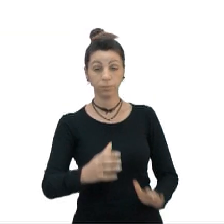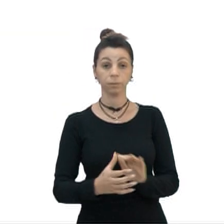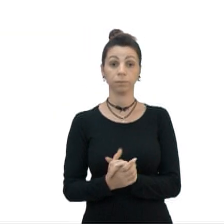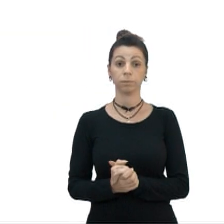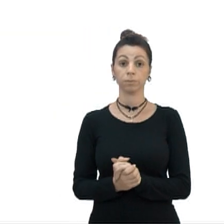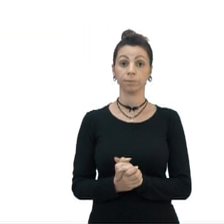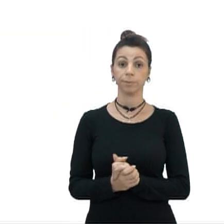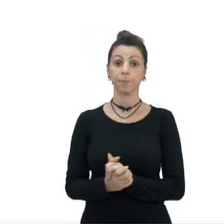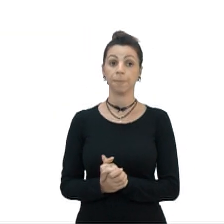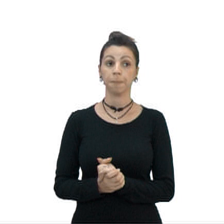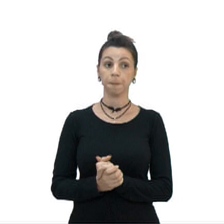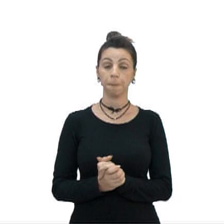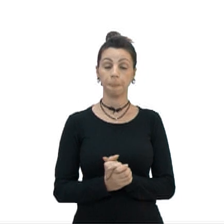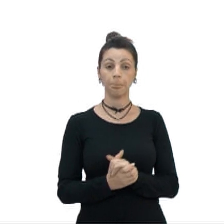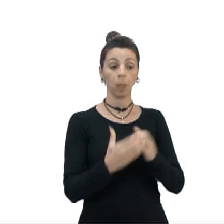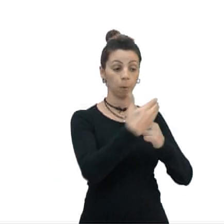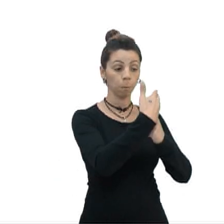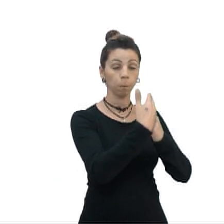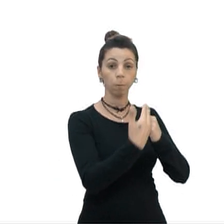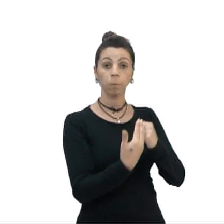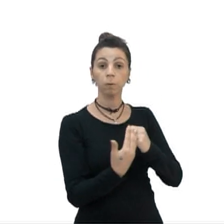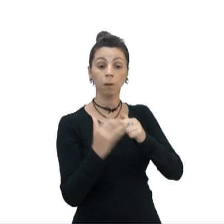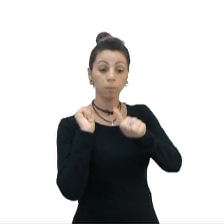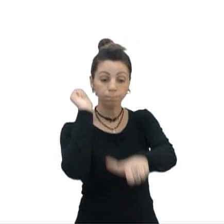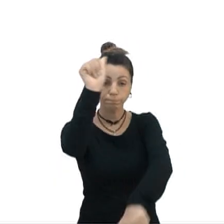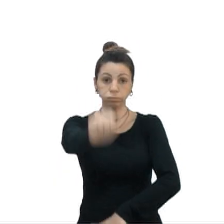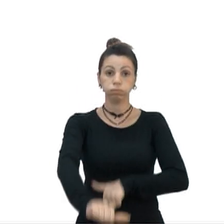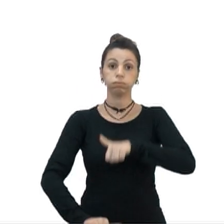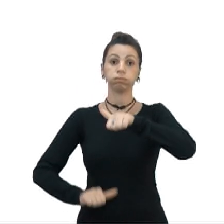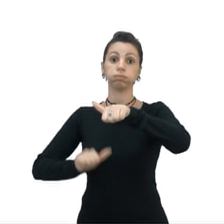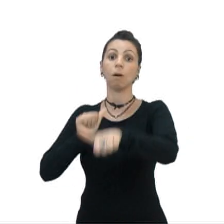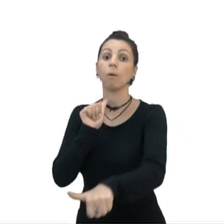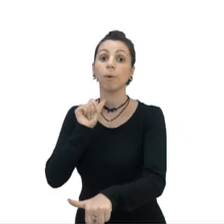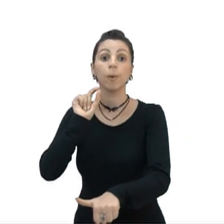O Estado passa a ser laico no Brasil com a